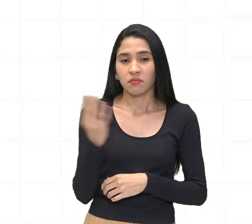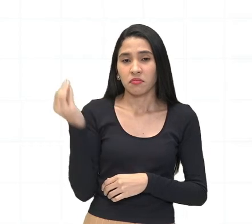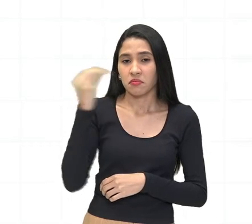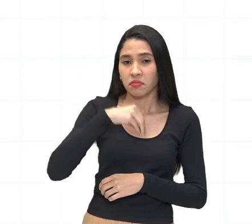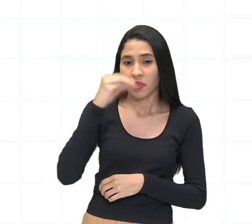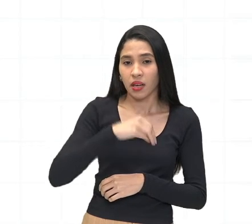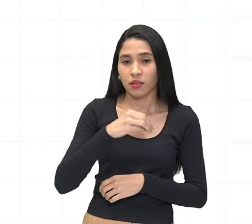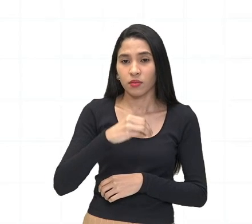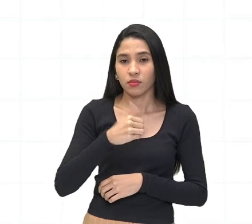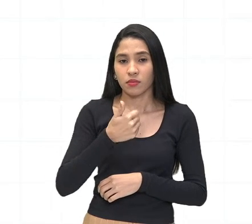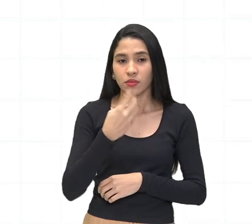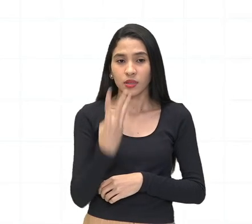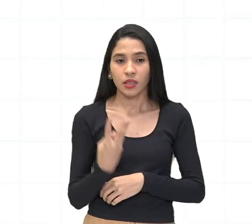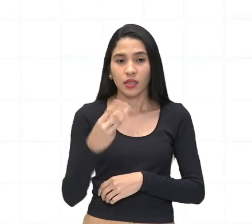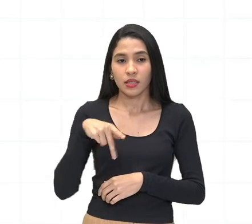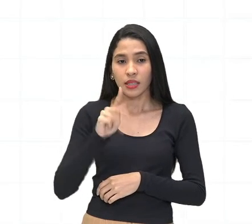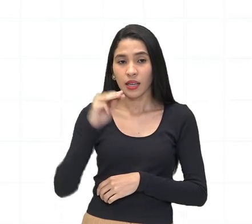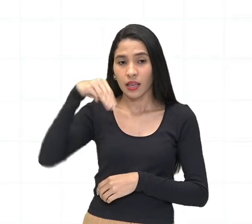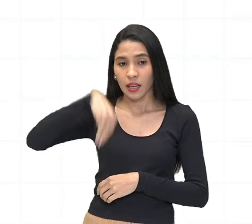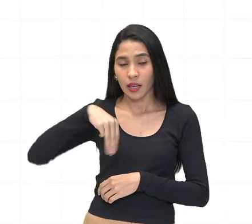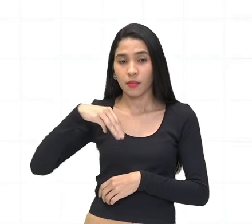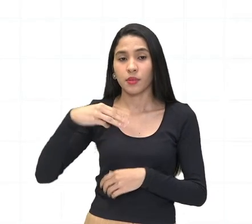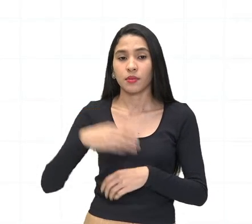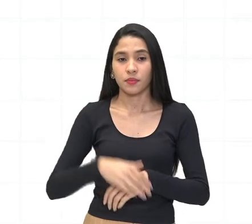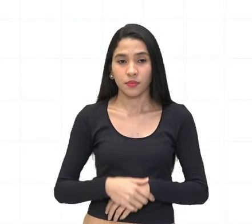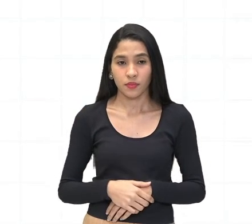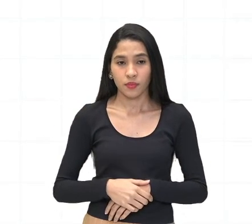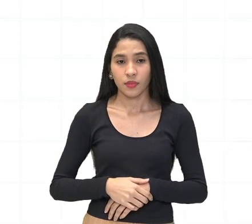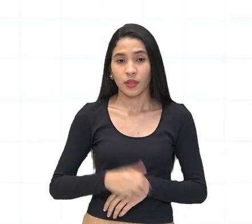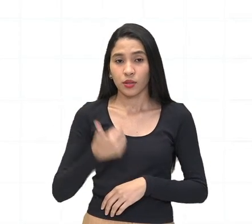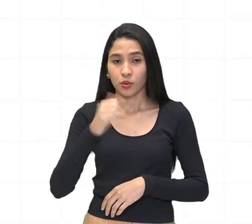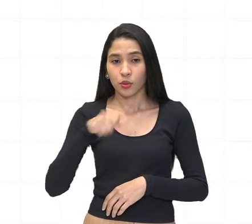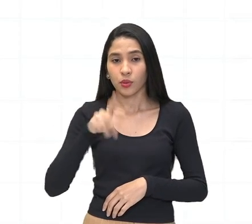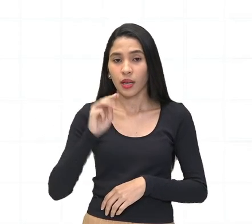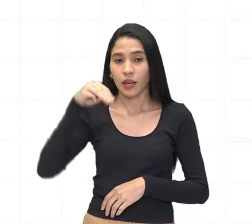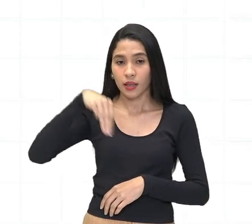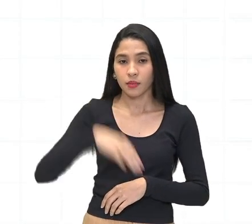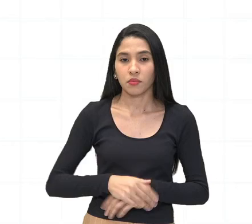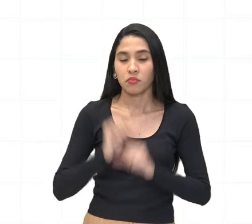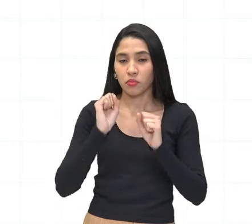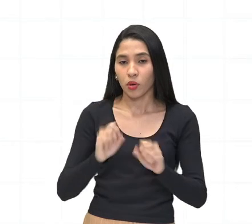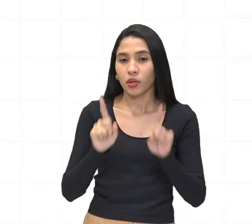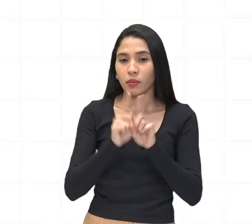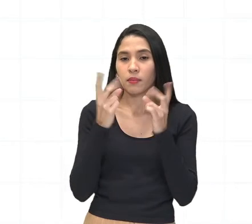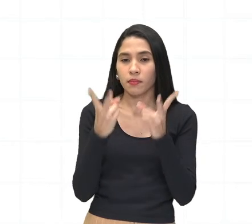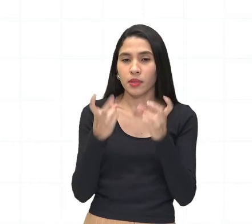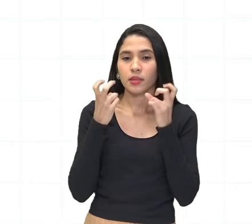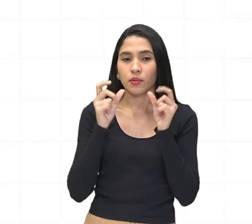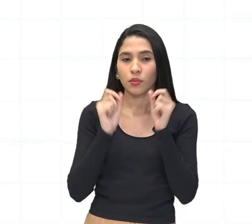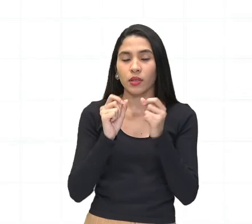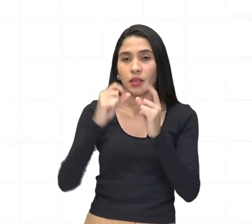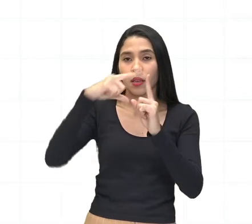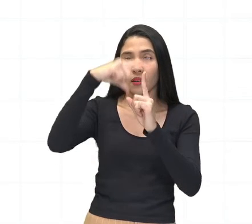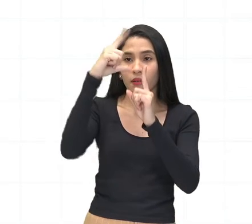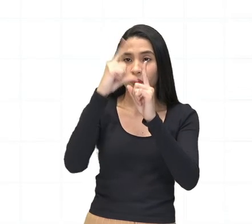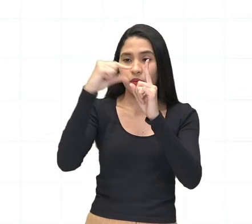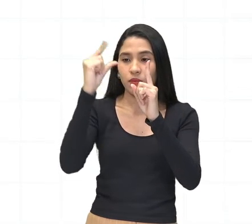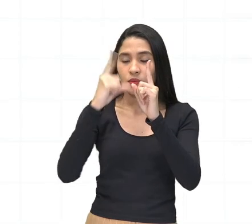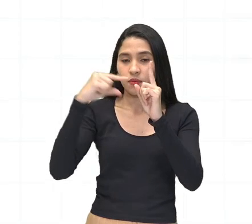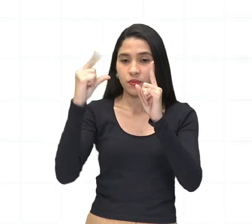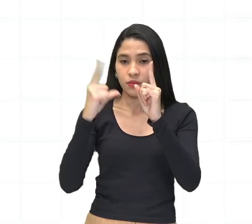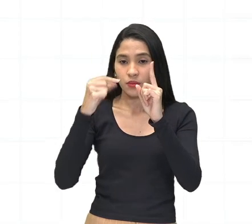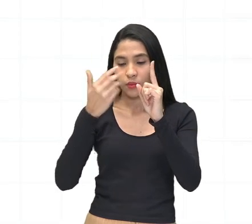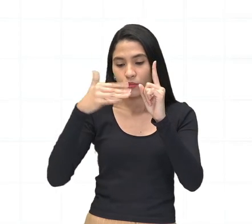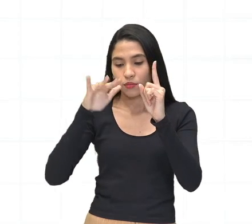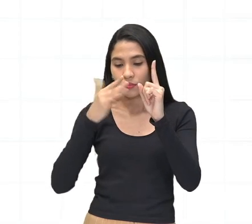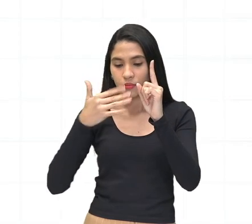de 13 km e 18 km por hora, né? Pode ser percebida quando folhas e pequenos